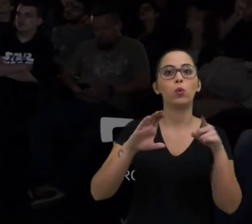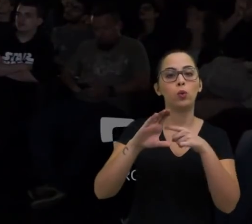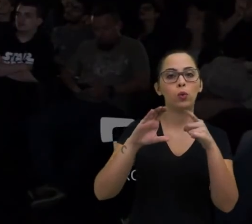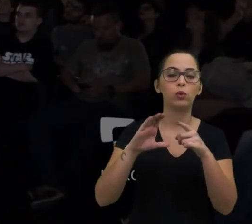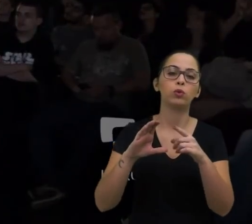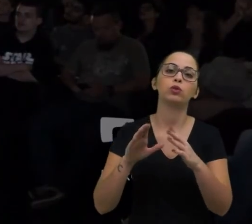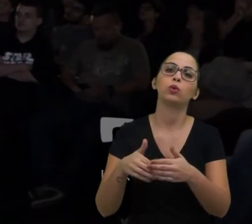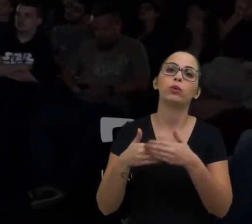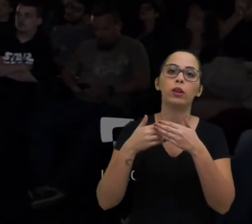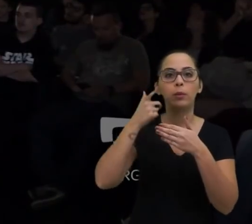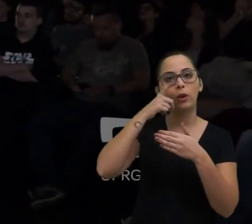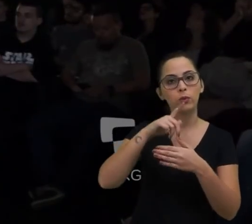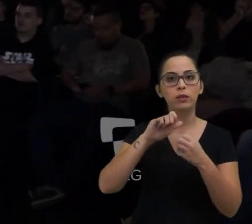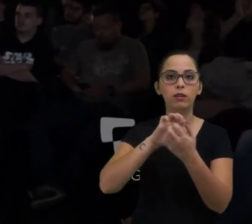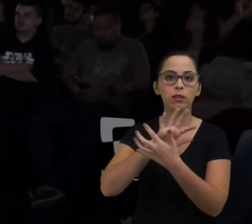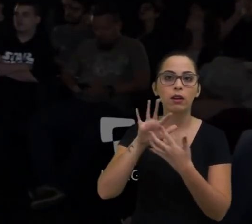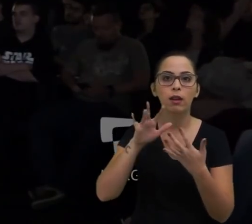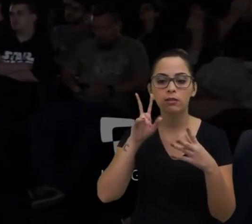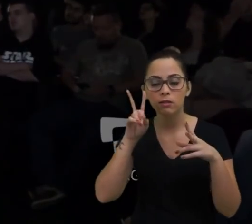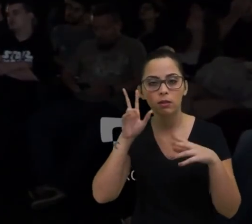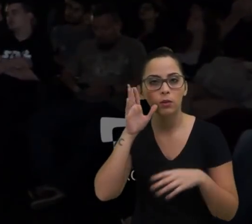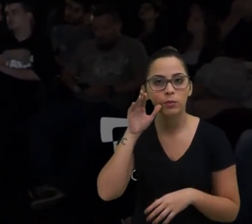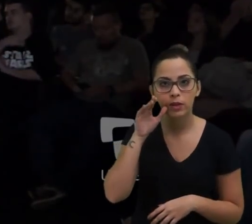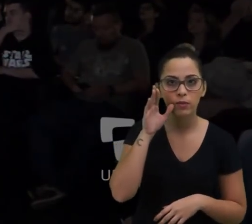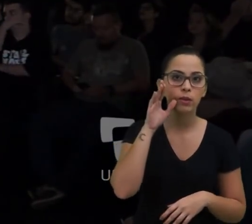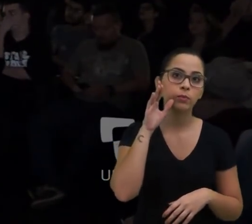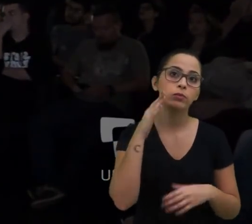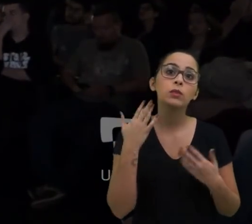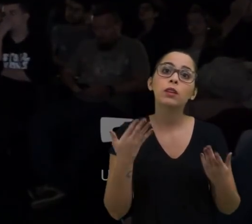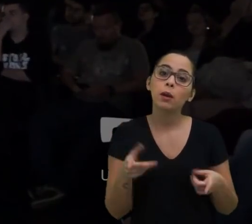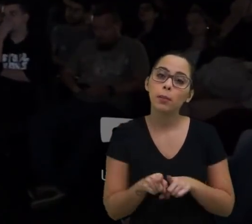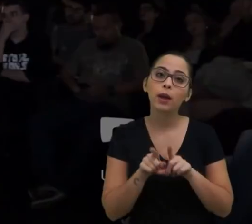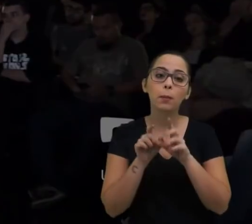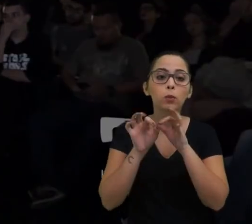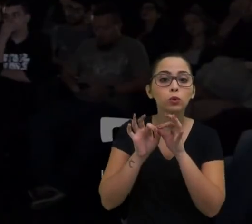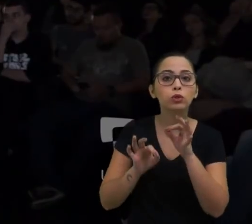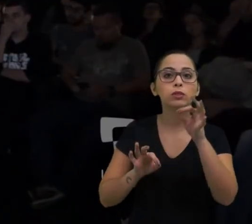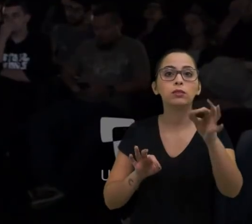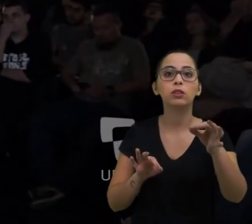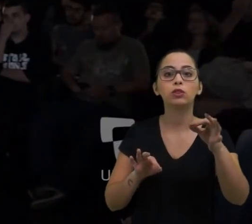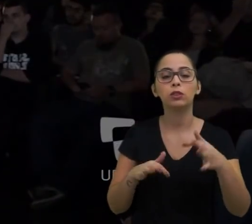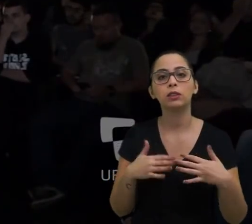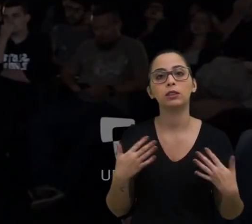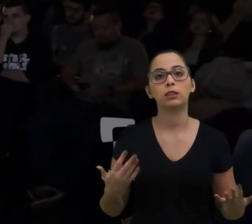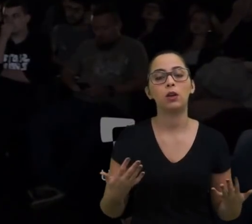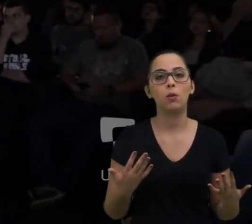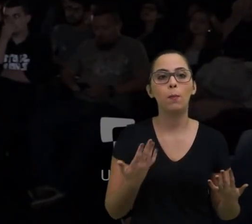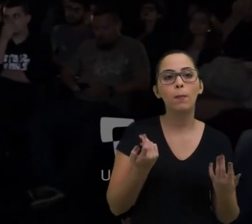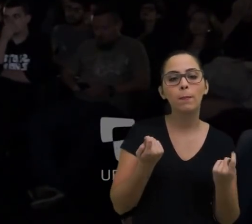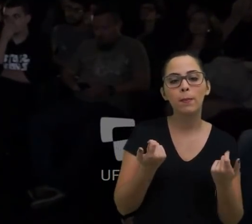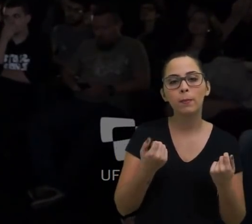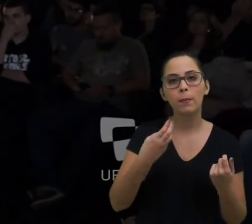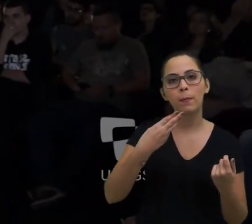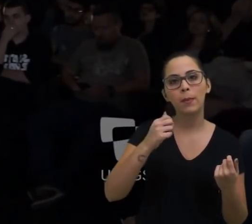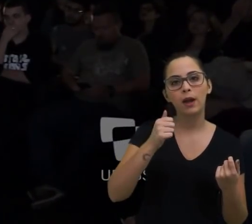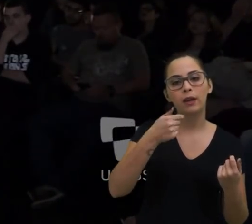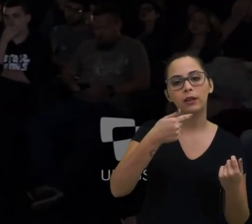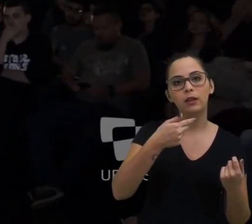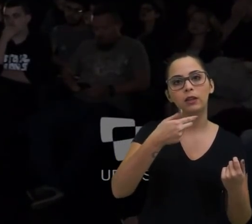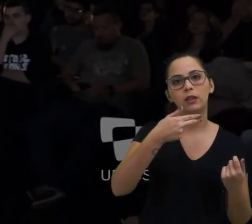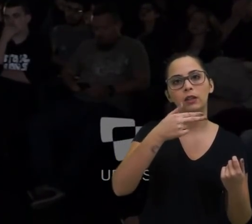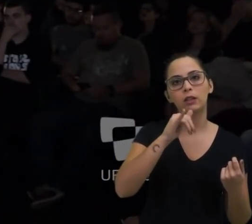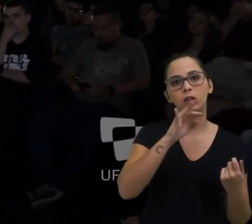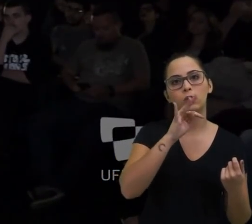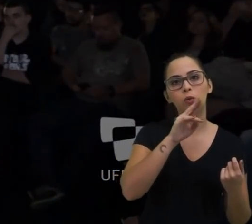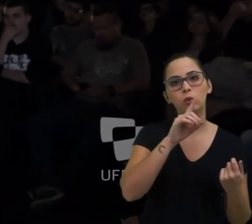mais fraco ele vai parecer para a gente. Sabendo a distância do objeto, tem como corrigir essa perda de luz, e aí tu sabe